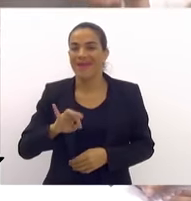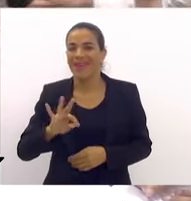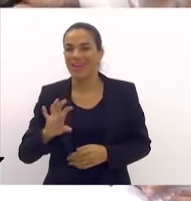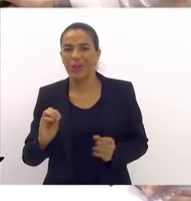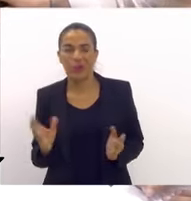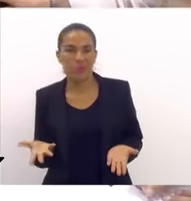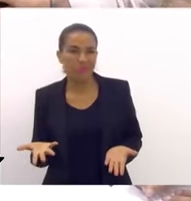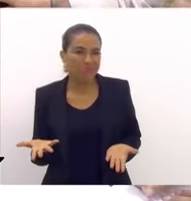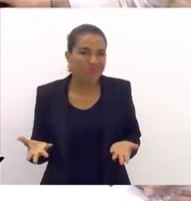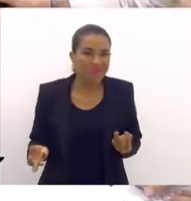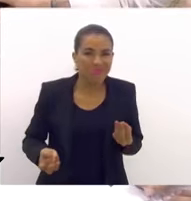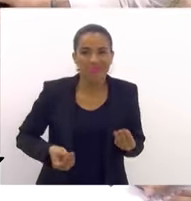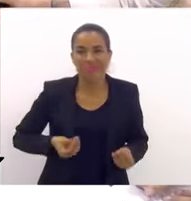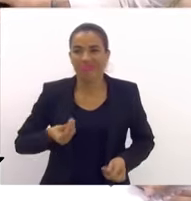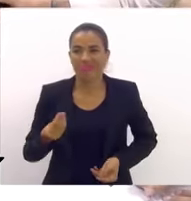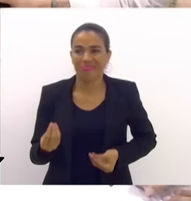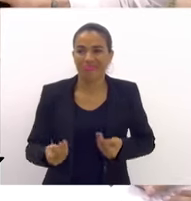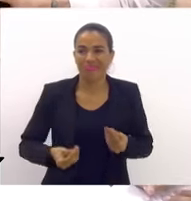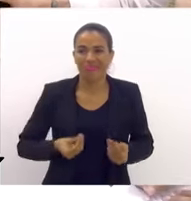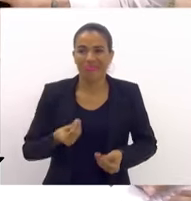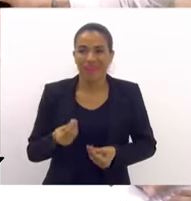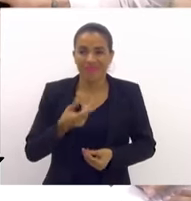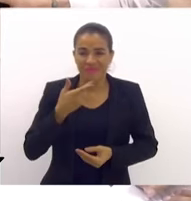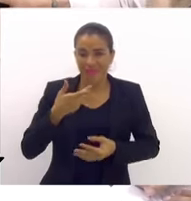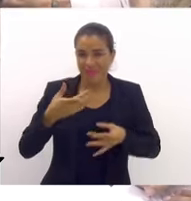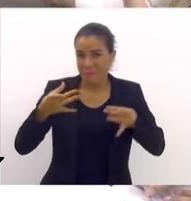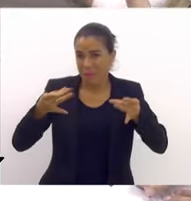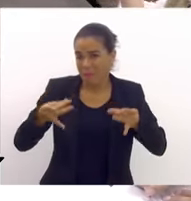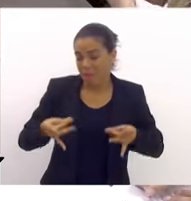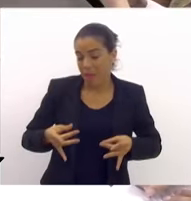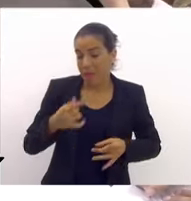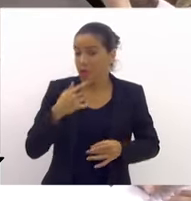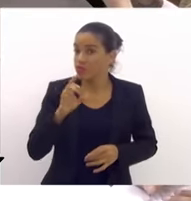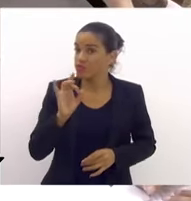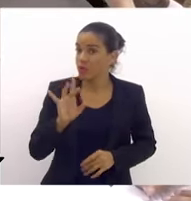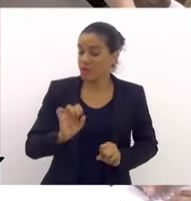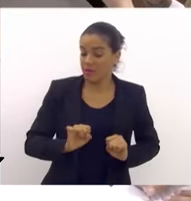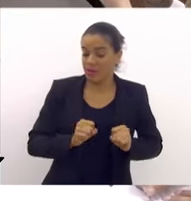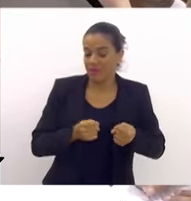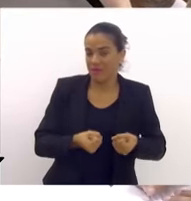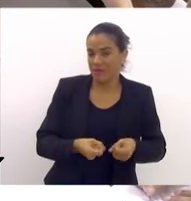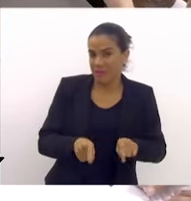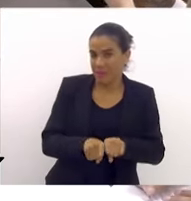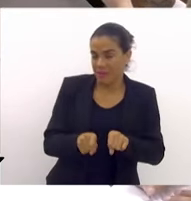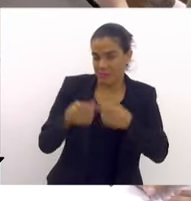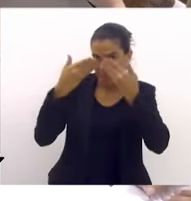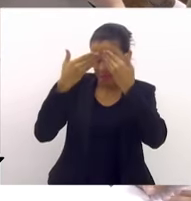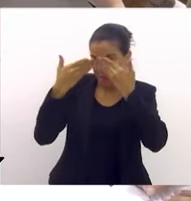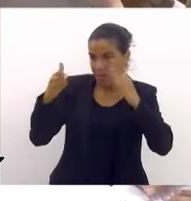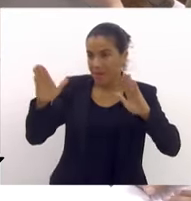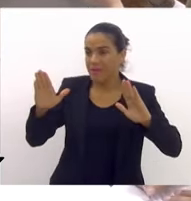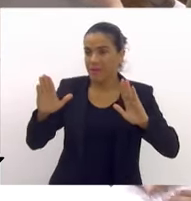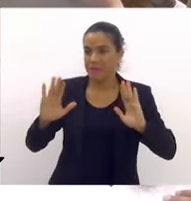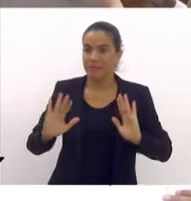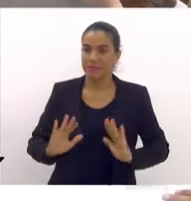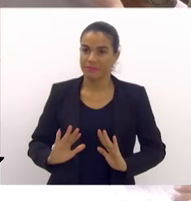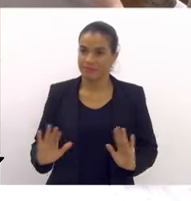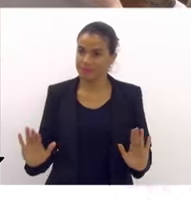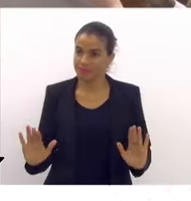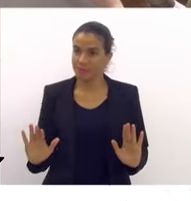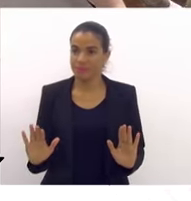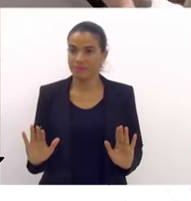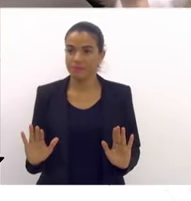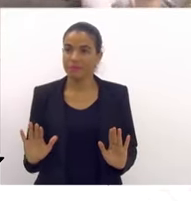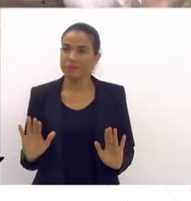falar. Eu fiz a gente vai aprimorar. Eu fiz a defesa. Ser mais liberal como deputado Fred. O nosso cavalinho tem que andar. Vamos deixar o